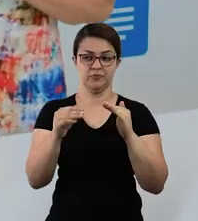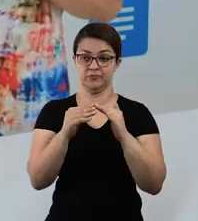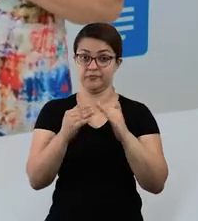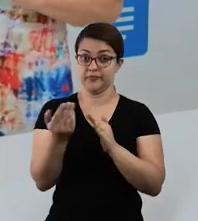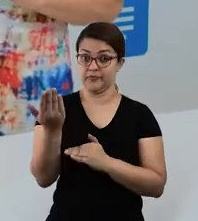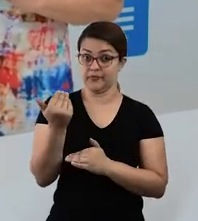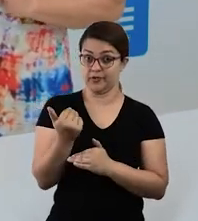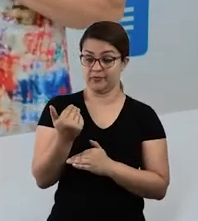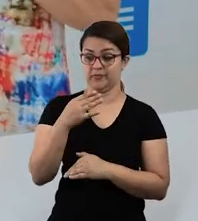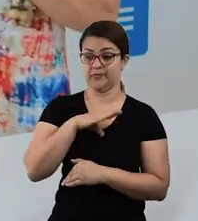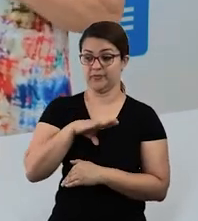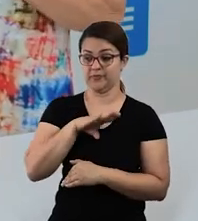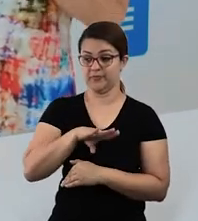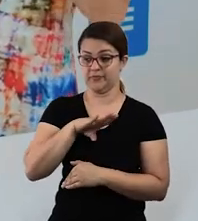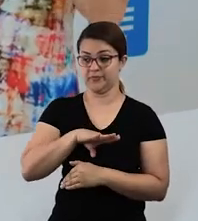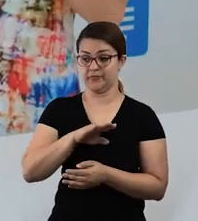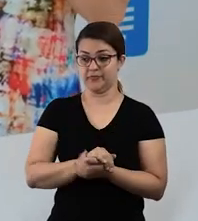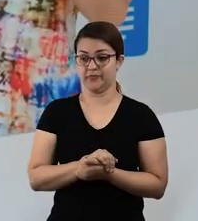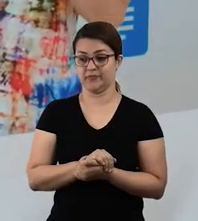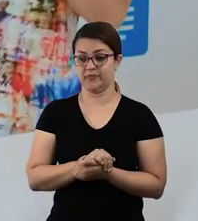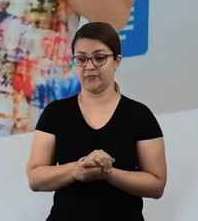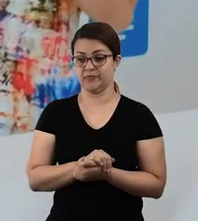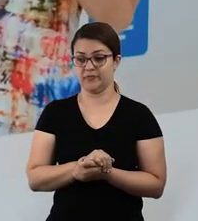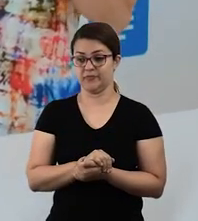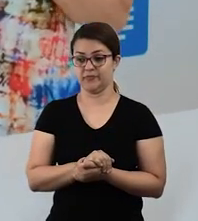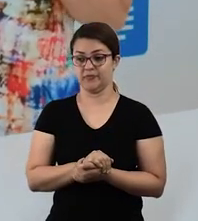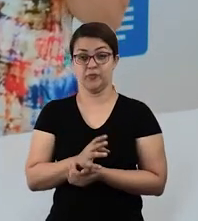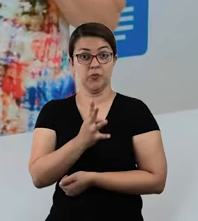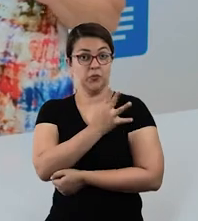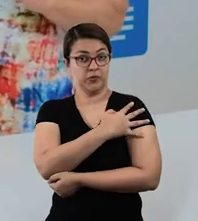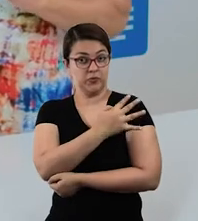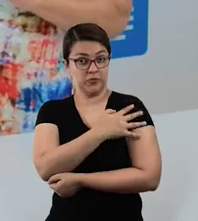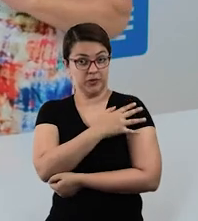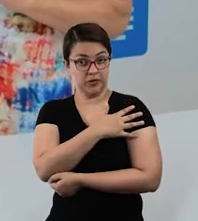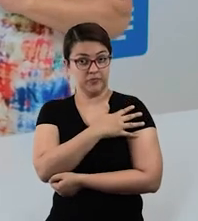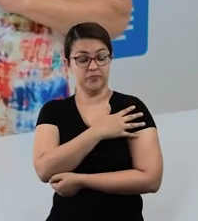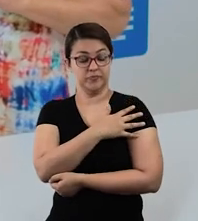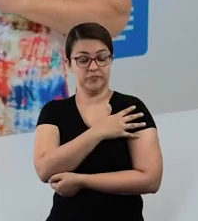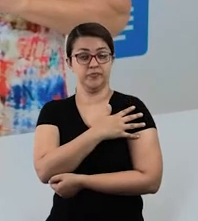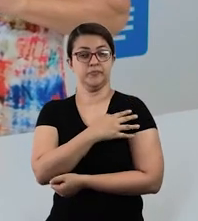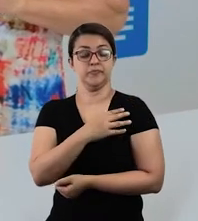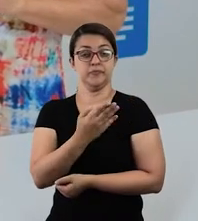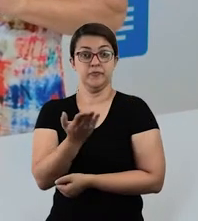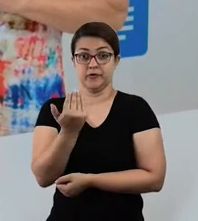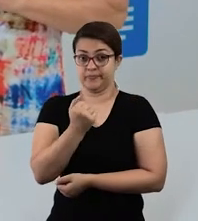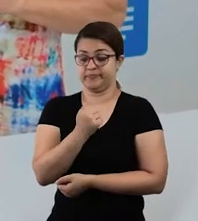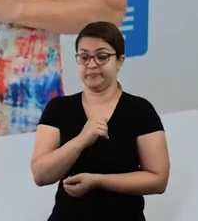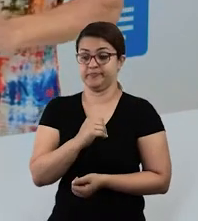com língua portuguesa, aluno do ensino fundamental, 4º ano.